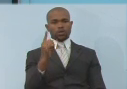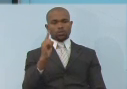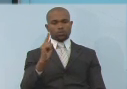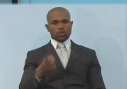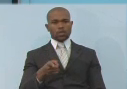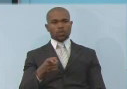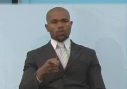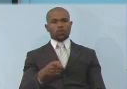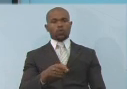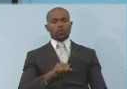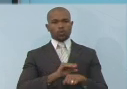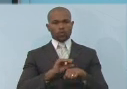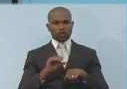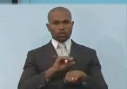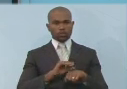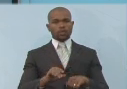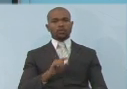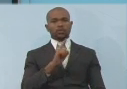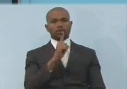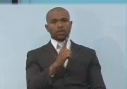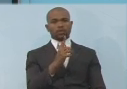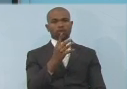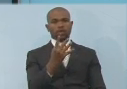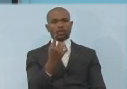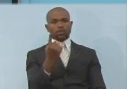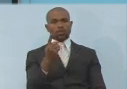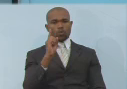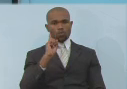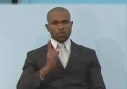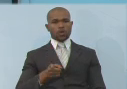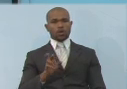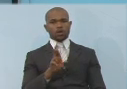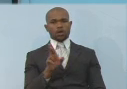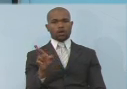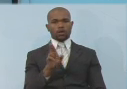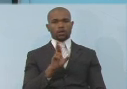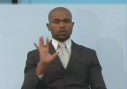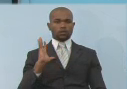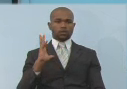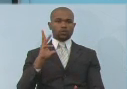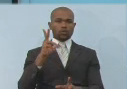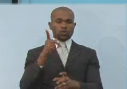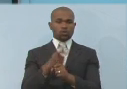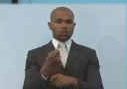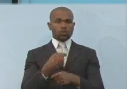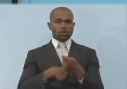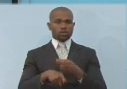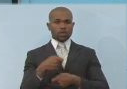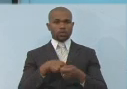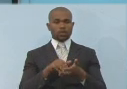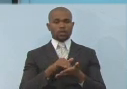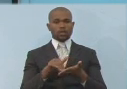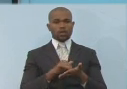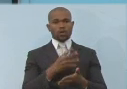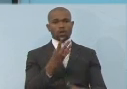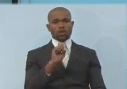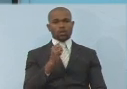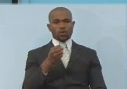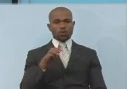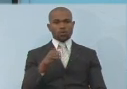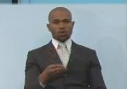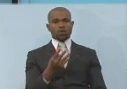R$ 7.484.000. Investimento, R$ 141.000. Totalizando o orçamento da Secretaria em